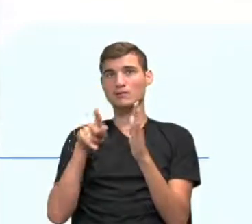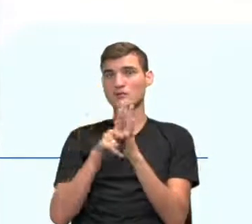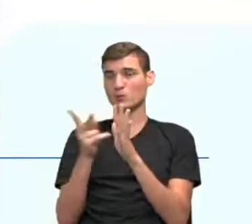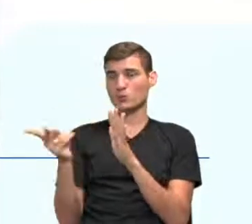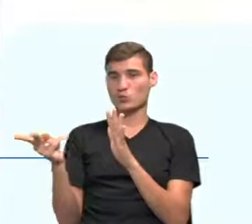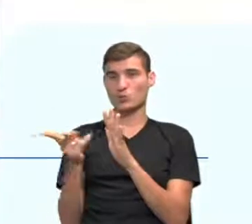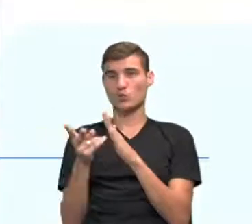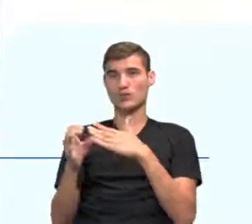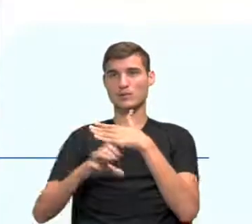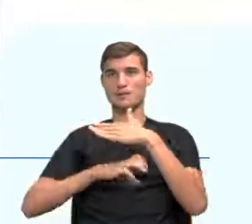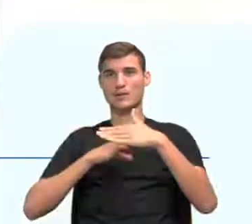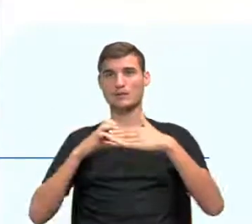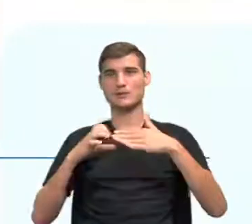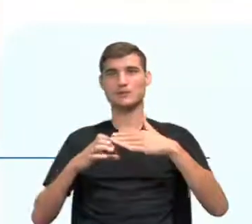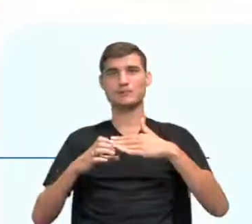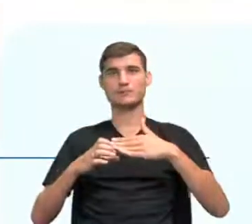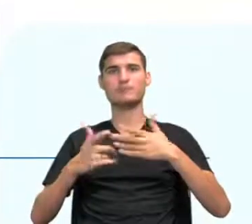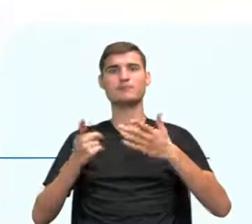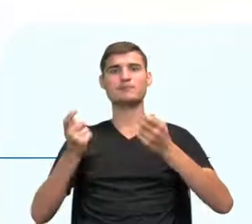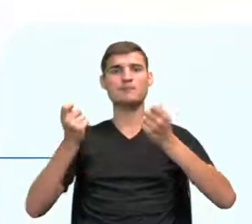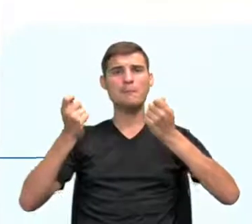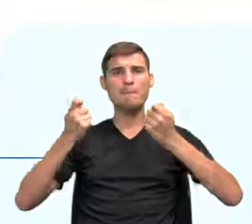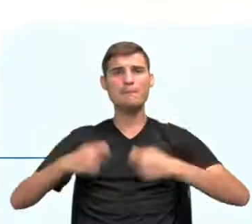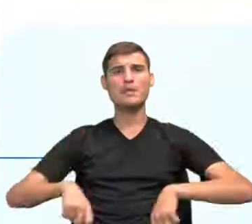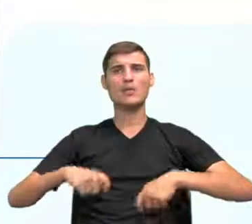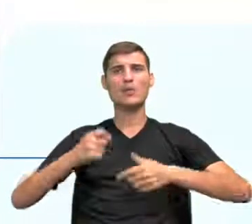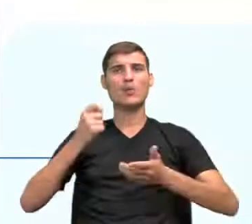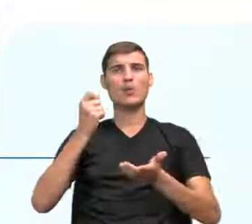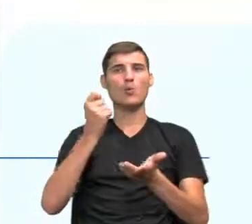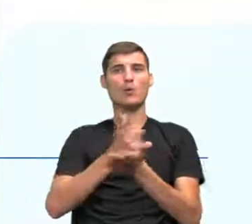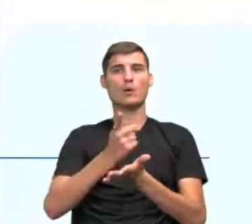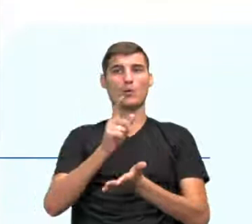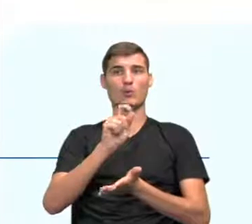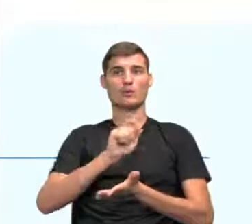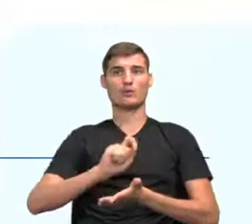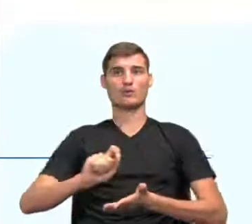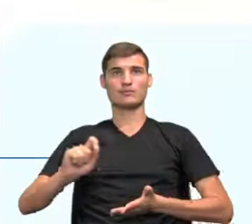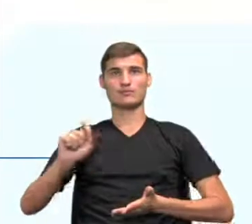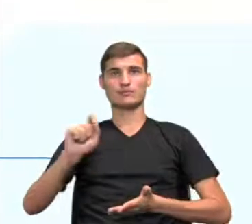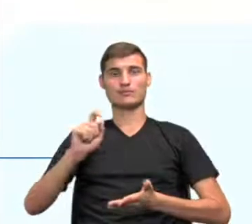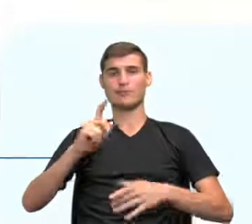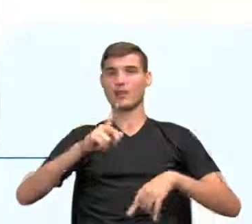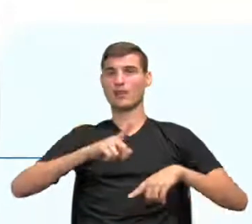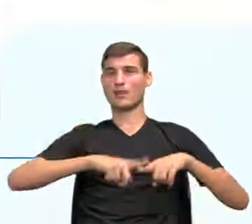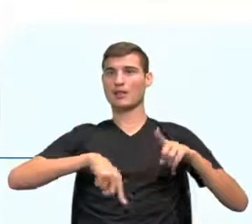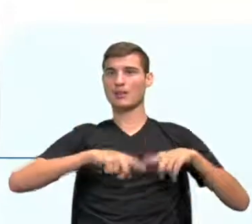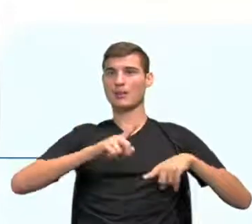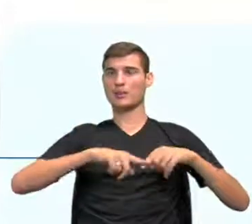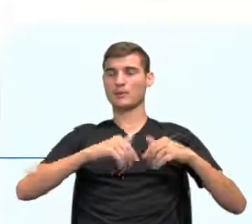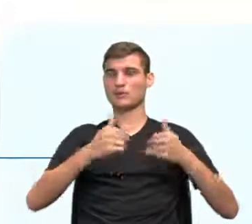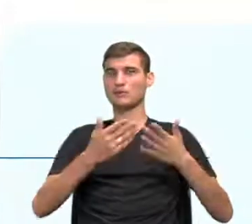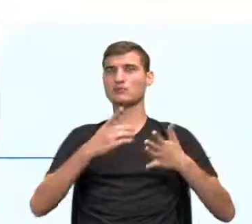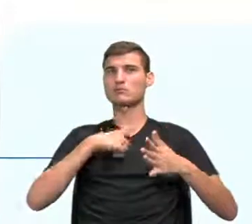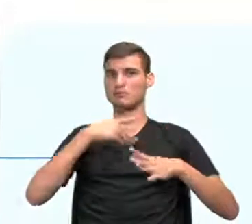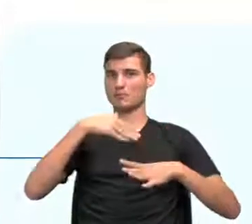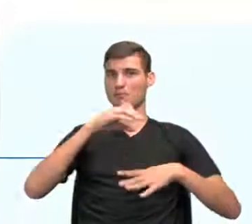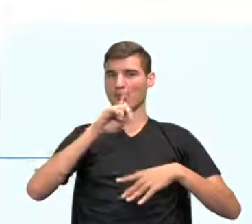empresas. Então, o que ele vai ter que comprar? Como que vai ser os equipamentos? Ele vai ter um